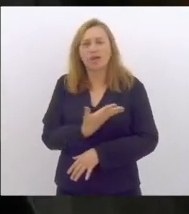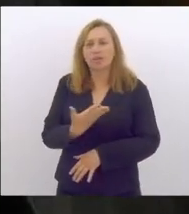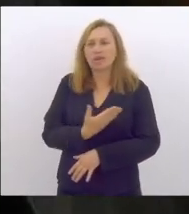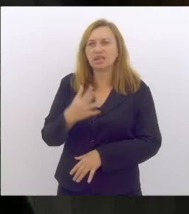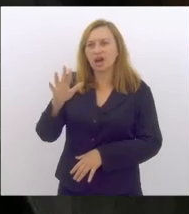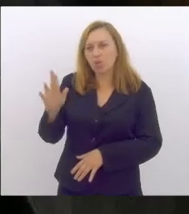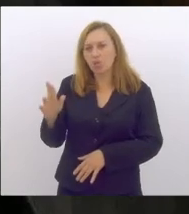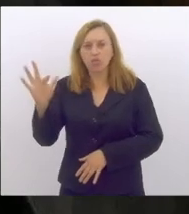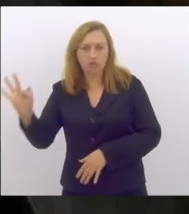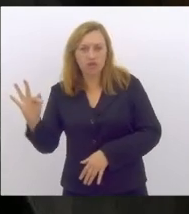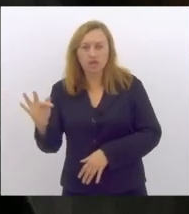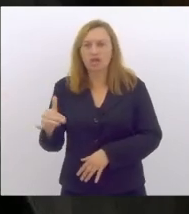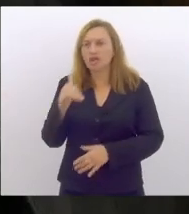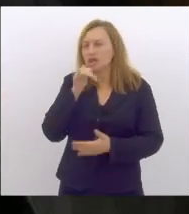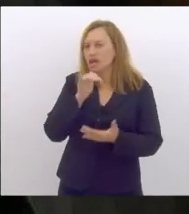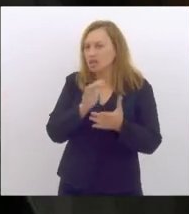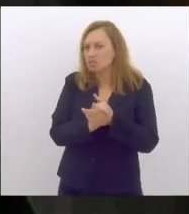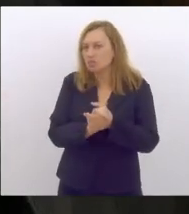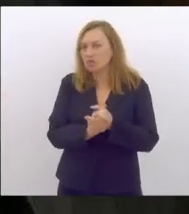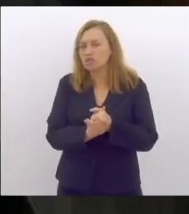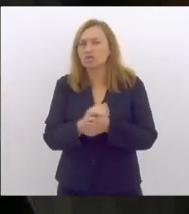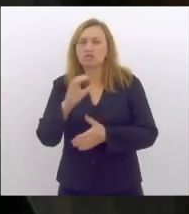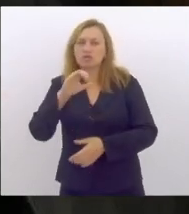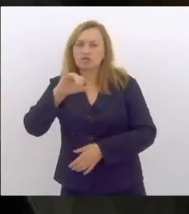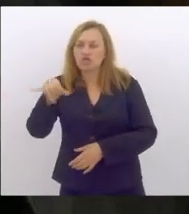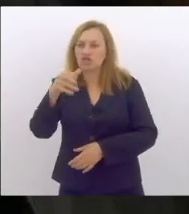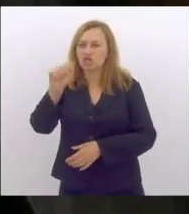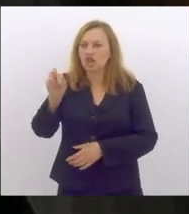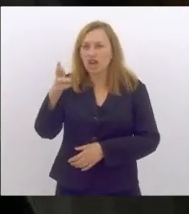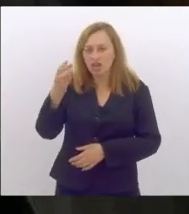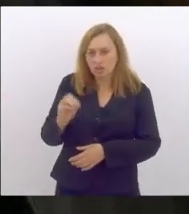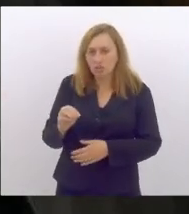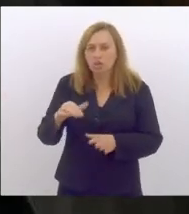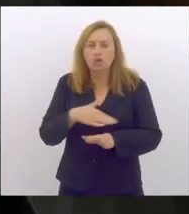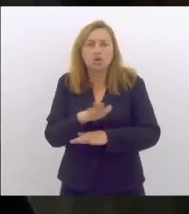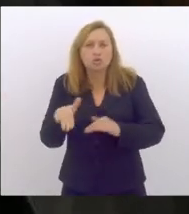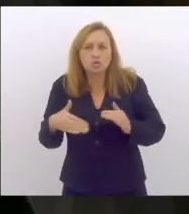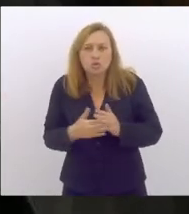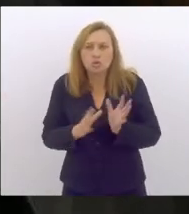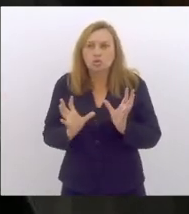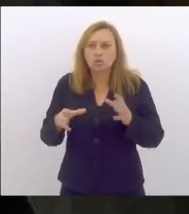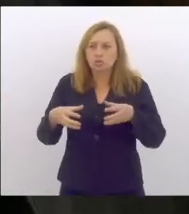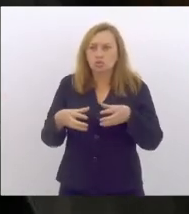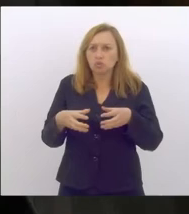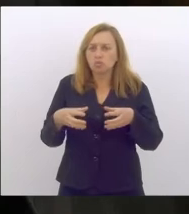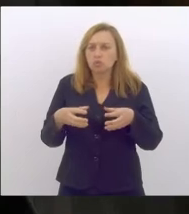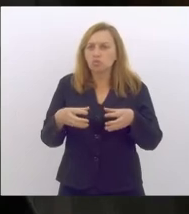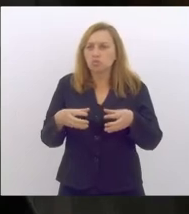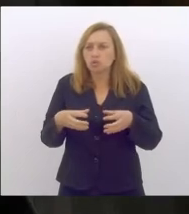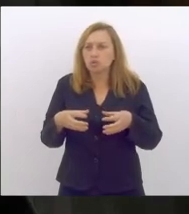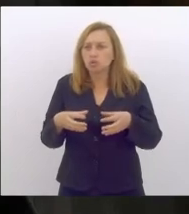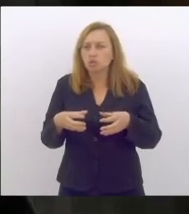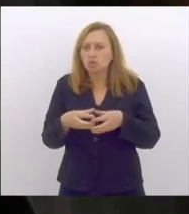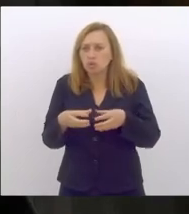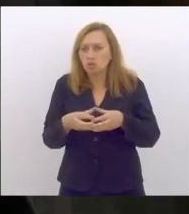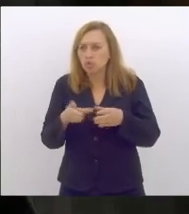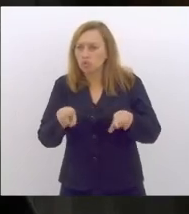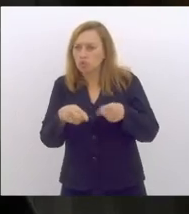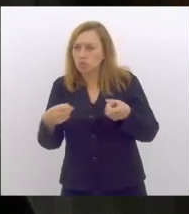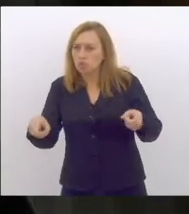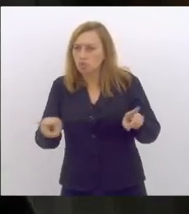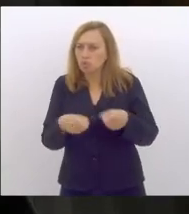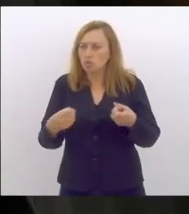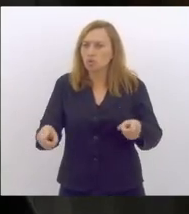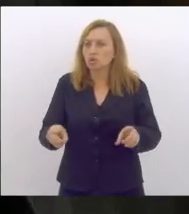que é que a esposa do Jairo cunhado de Março e o fim quero mandar toda toda a equipe do programa do da orquestra de corda da grota mas